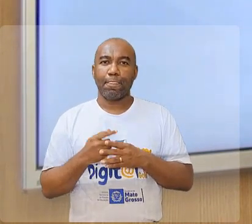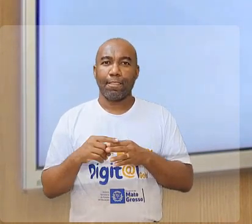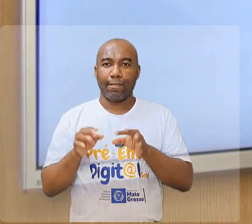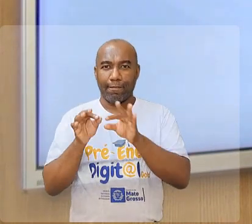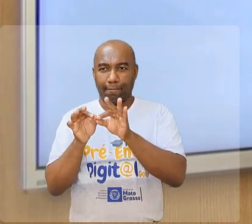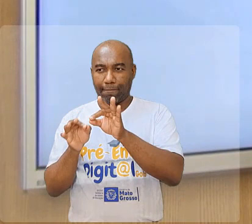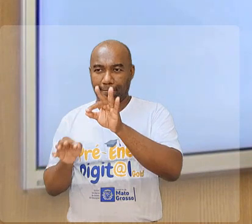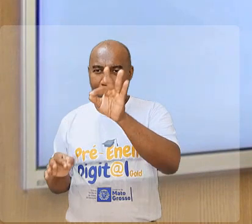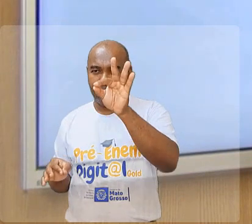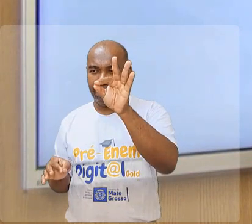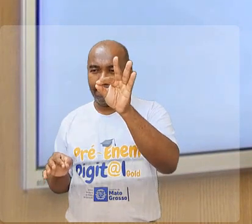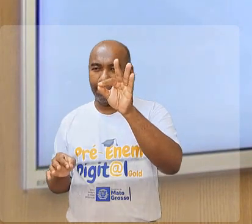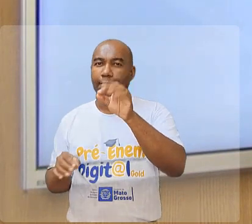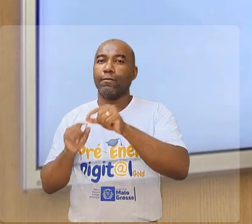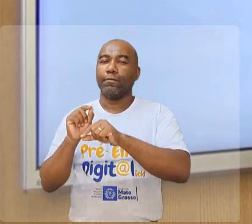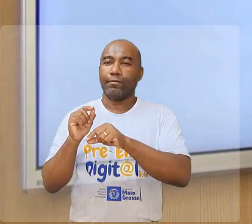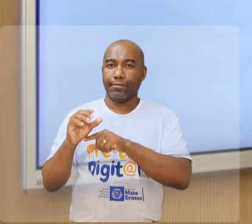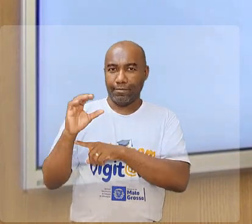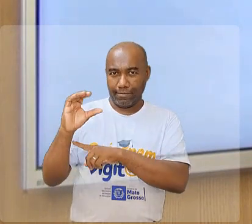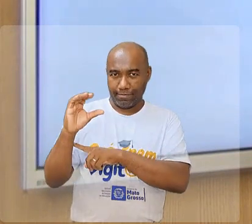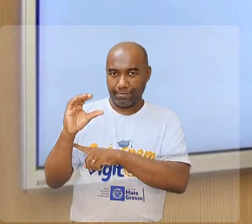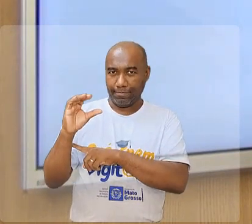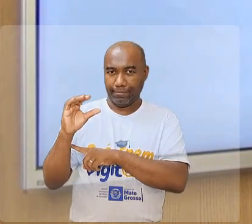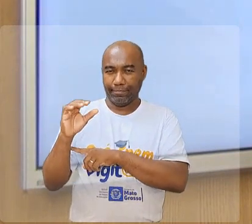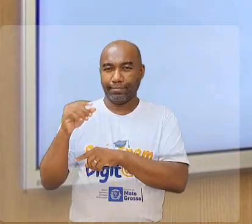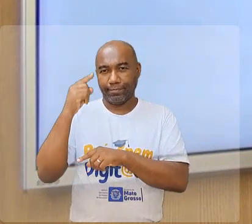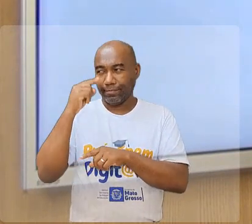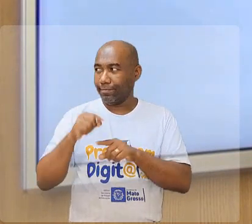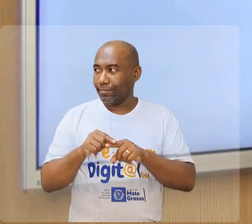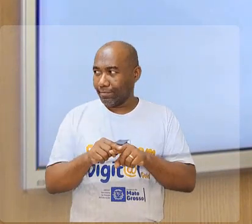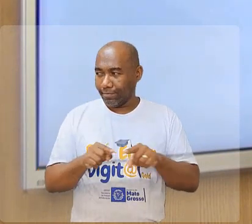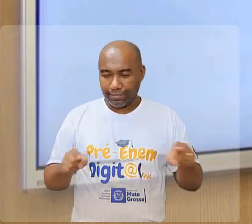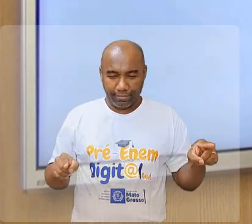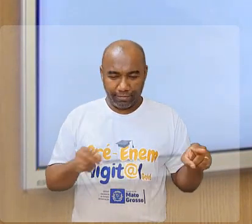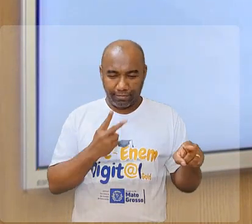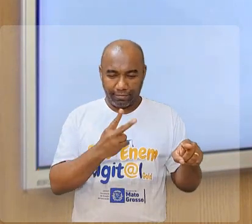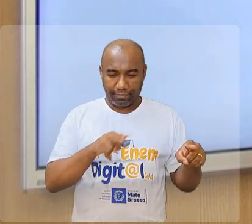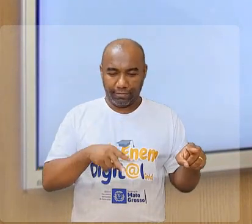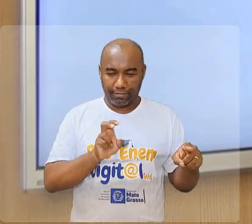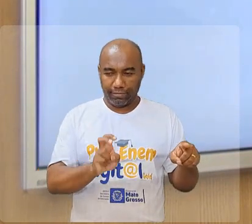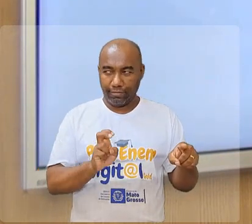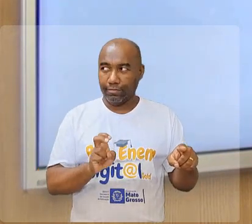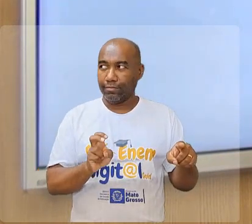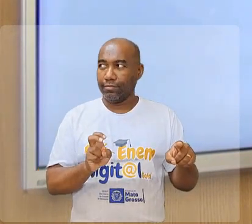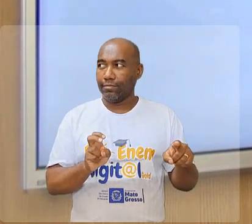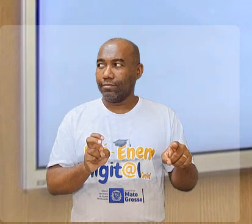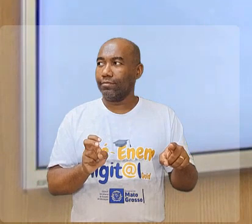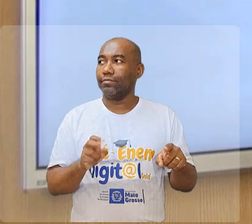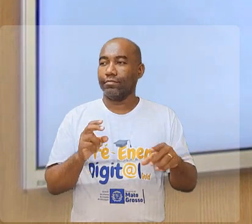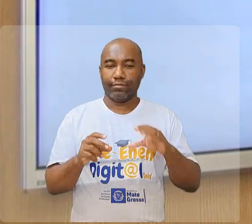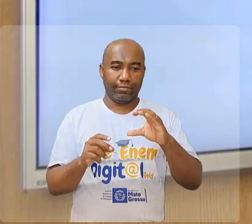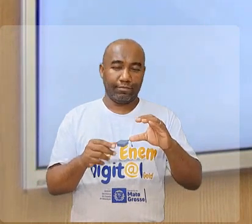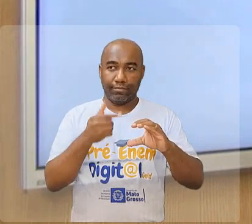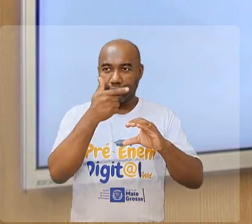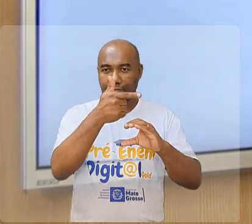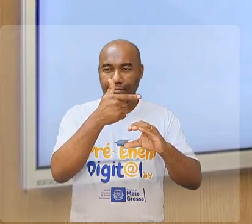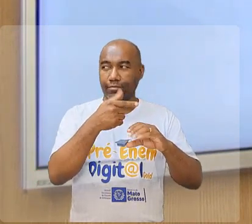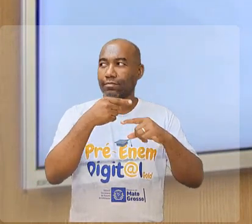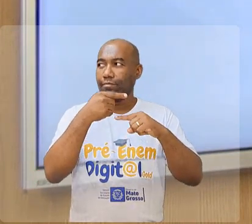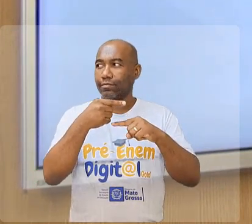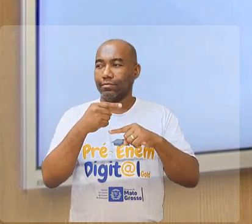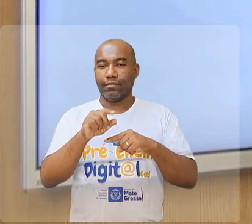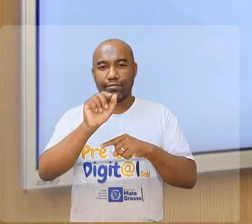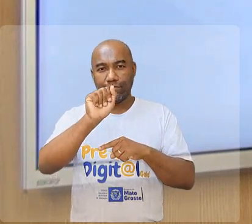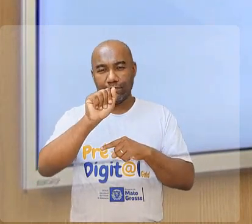quadrado pela igual a hipotenusa vezes a sombra internada lá se ao quadrado = a